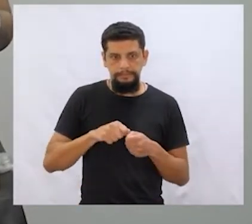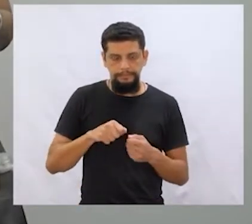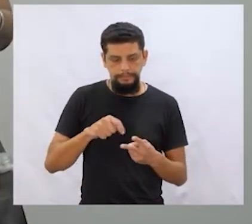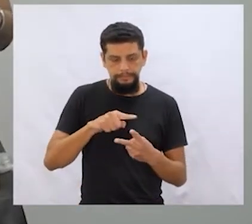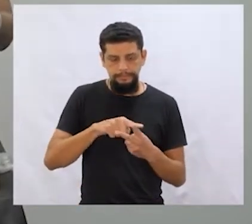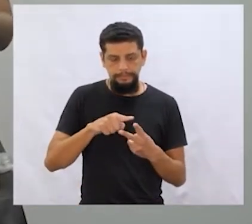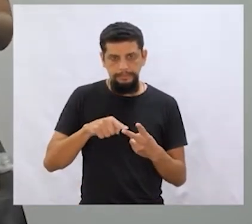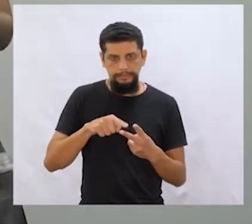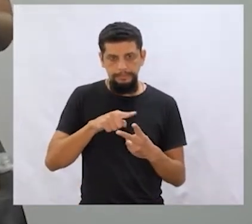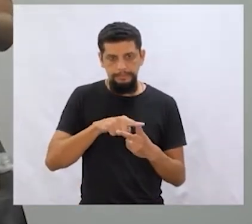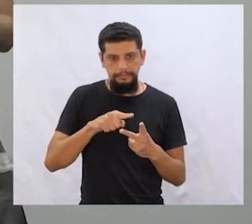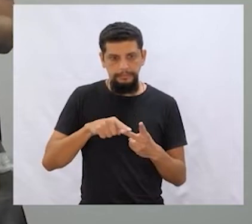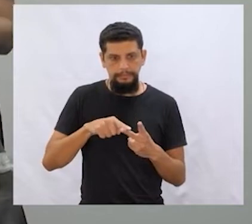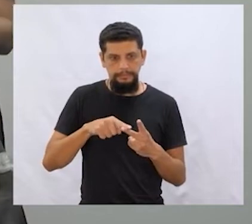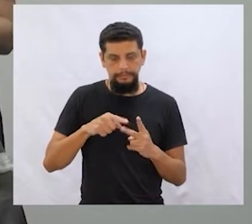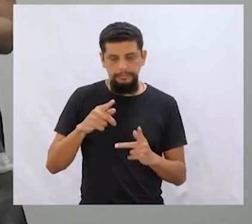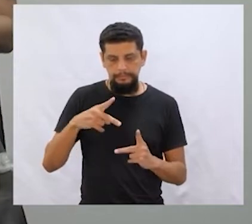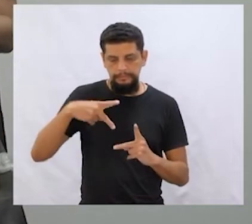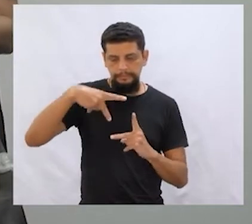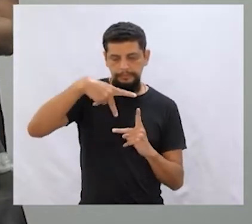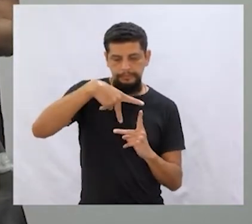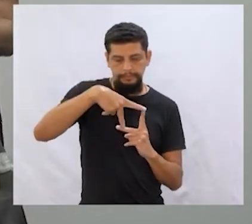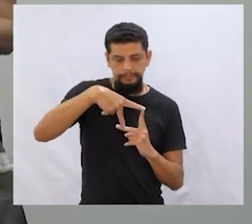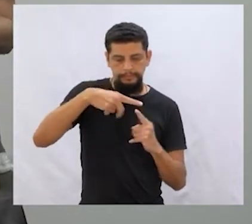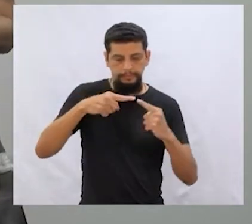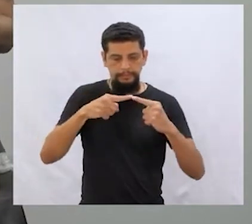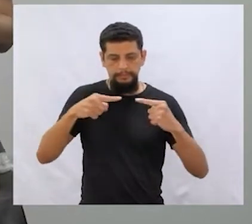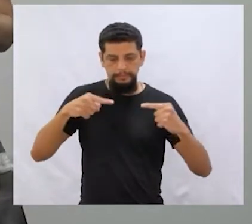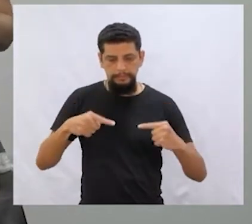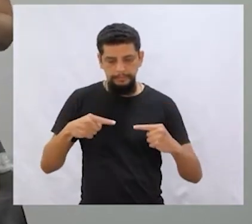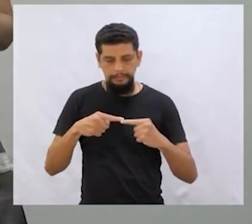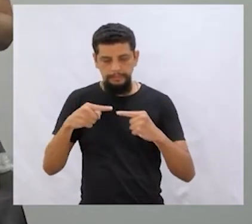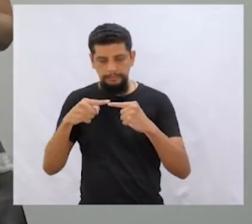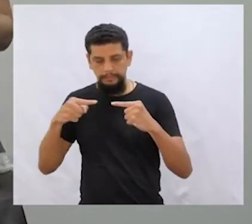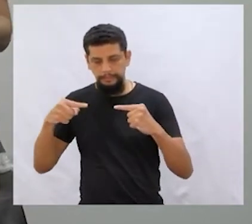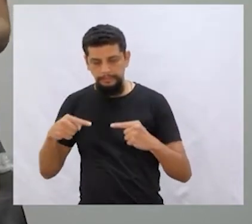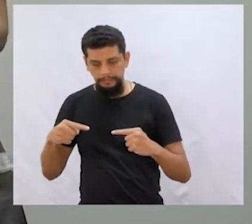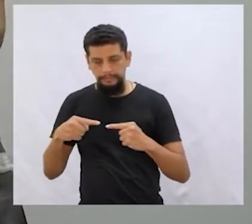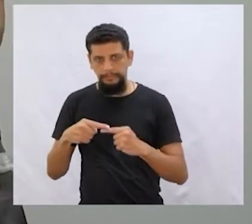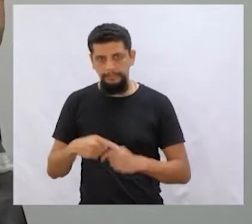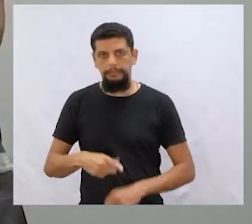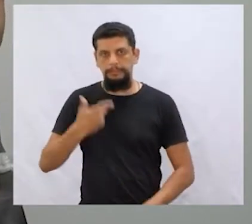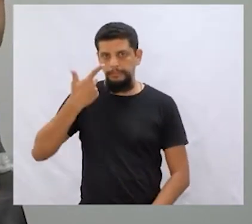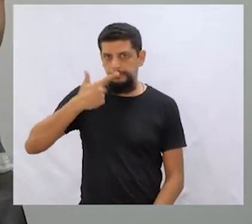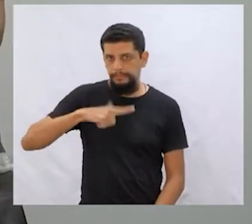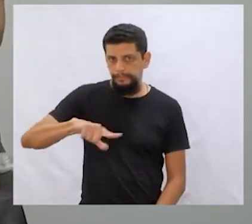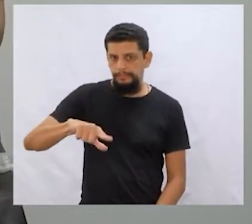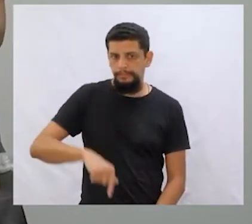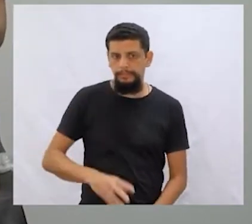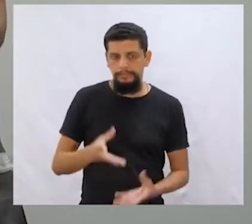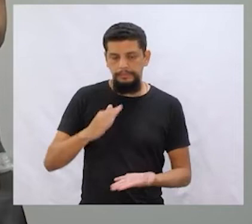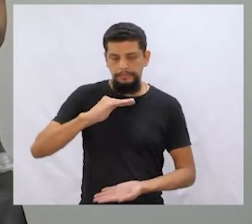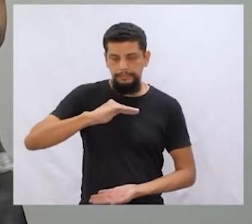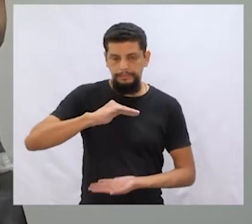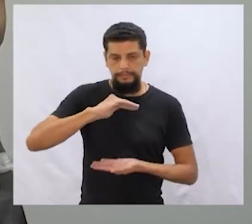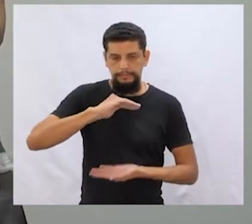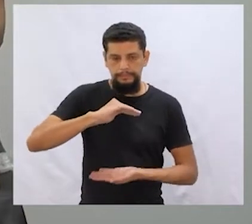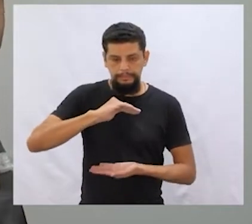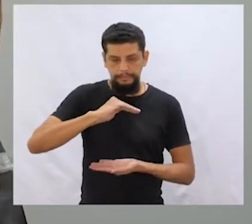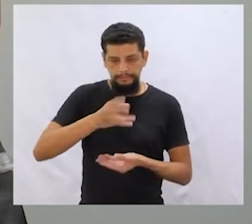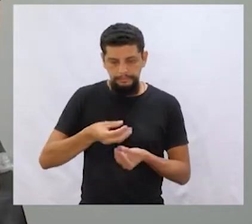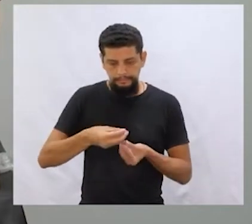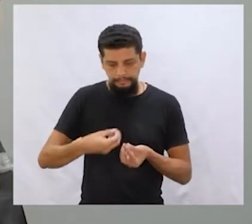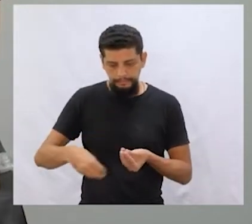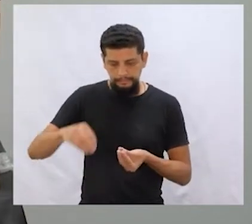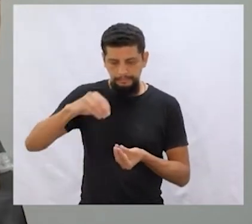fazer só dois retângulos. Porque só precisamos fazer mais duas letras, certo? Uhum. Então, novamente, nós vamos dobrar a folha